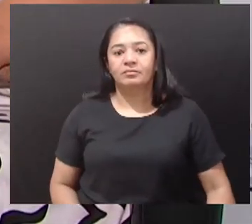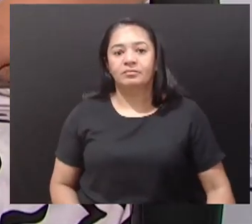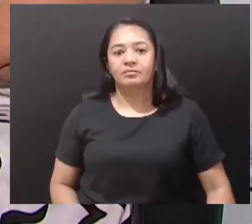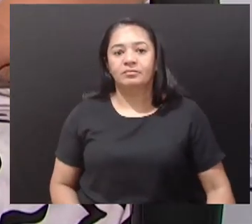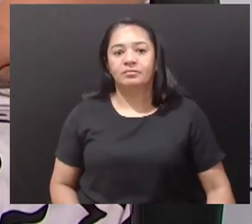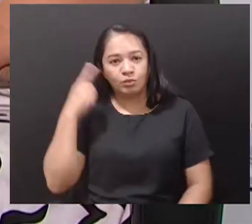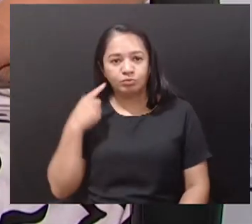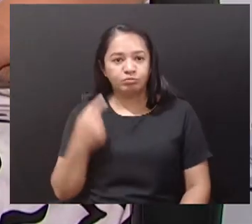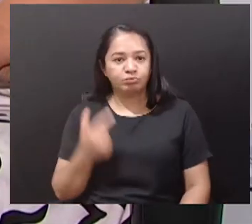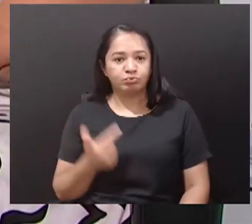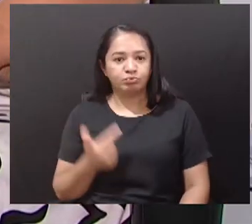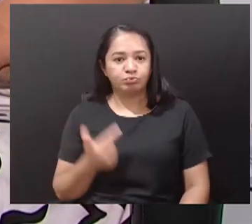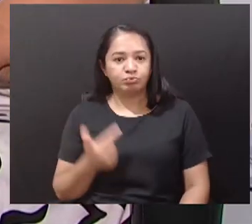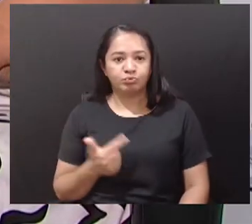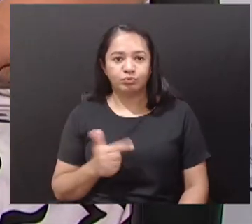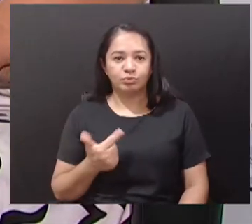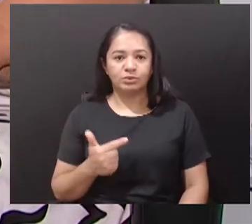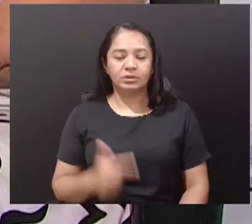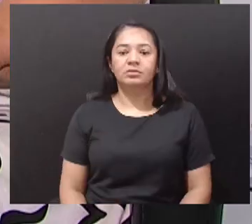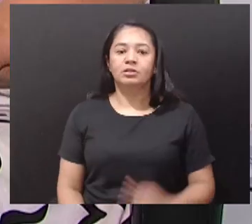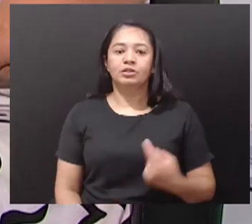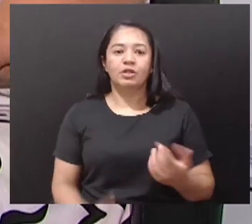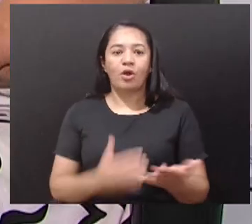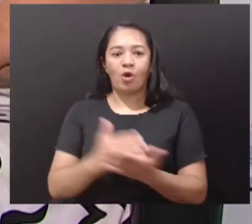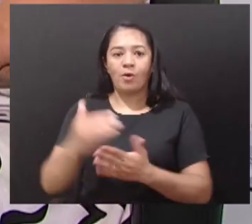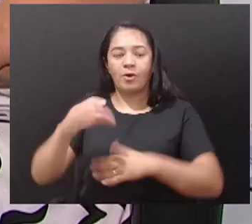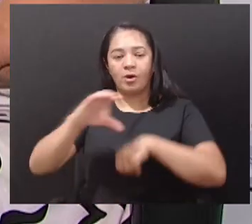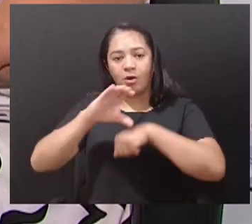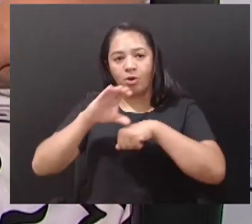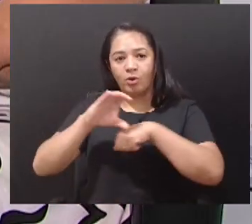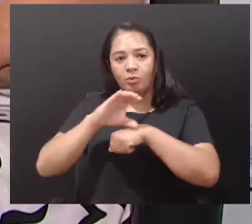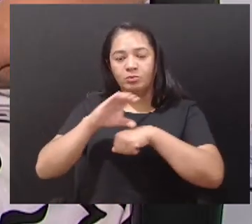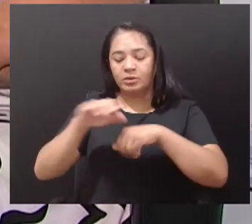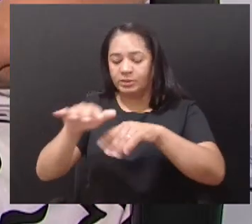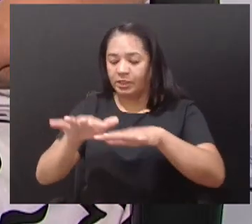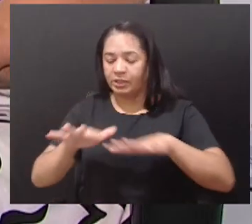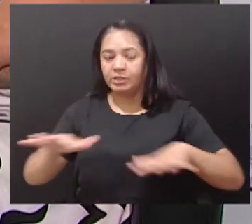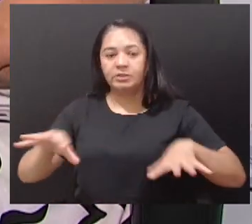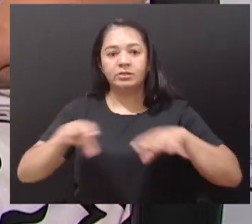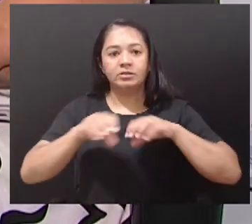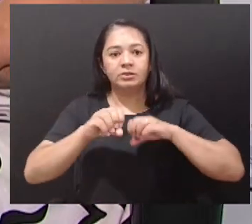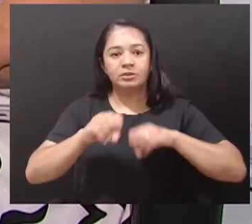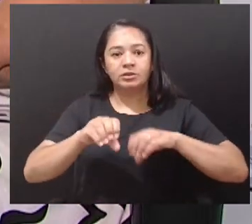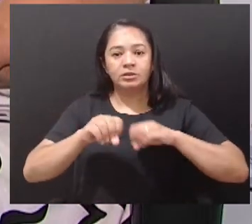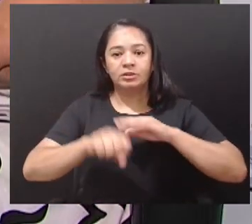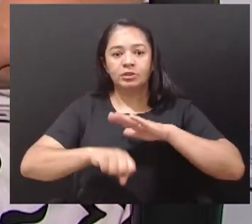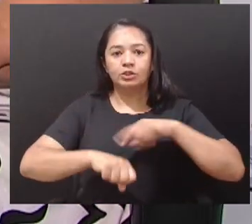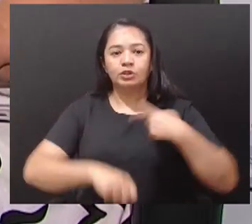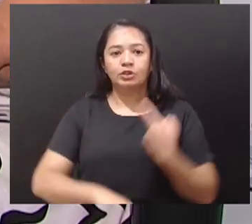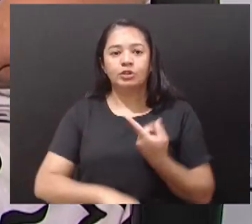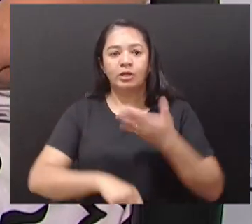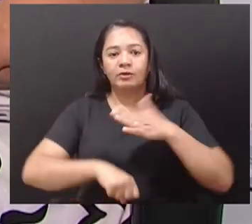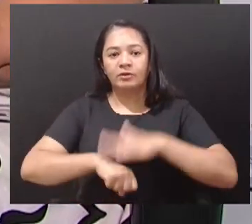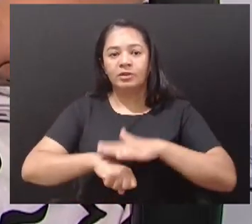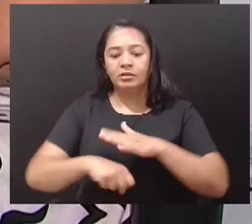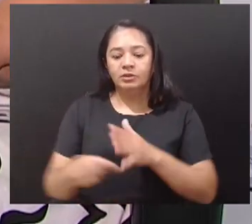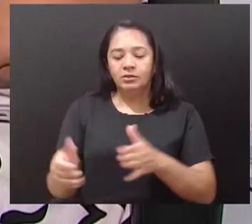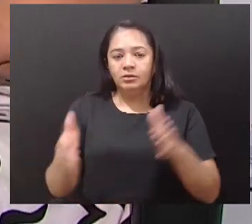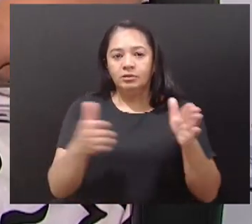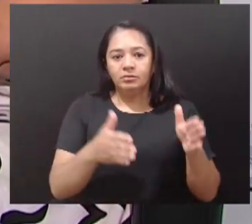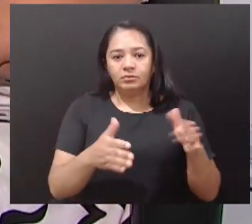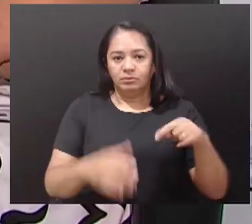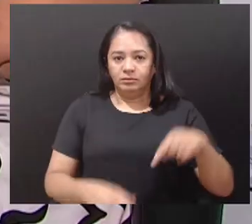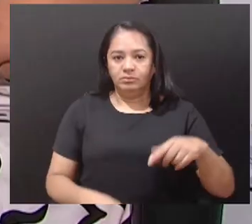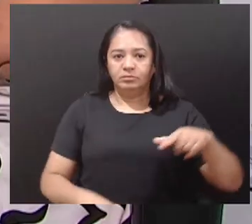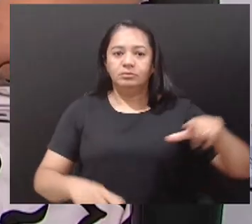coisa. E a gente está lançando esse curso aí no educacional. A gente faz essa parte educacional aqui também. A gente